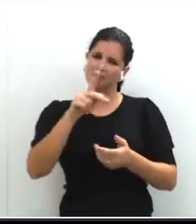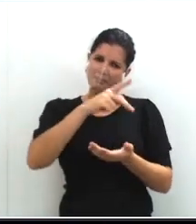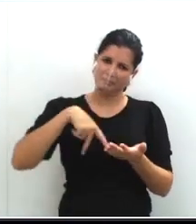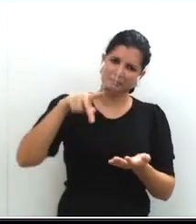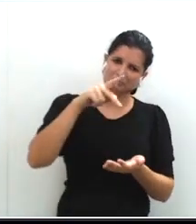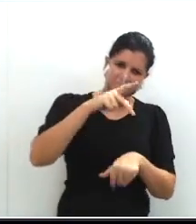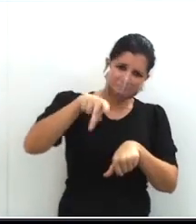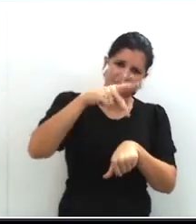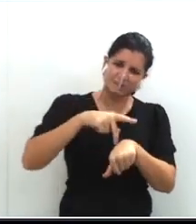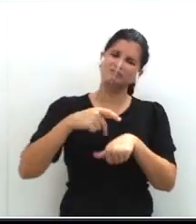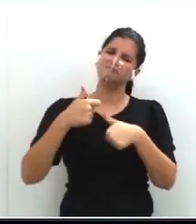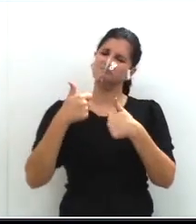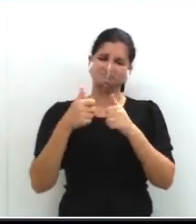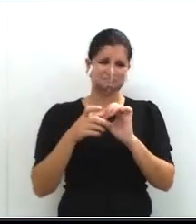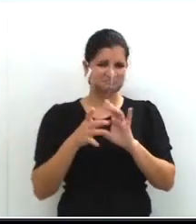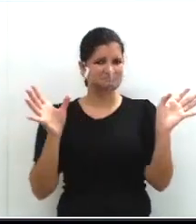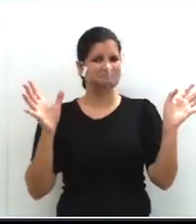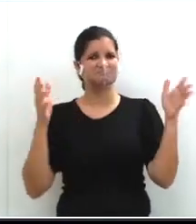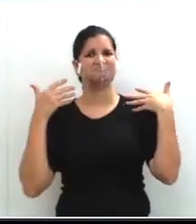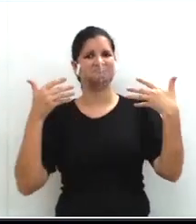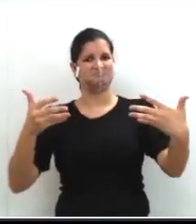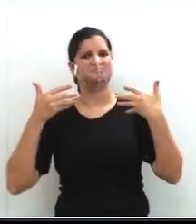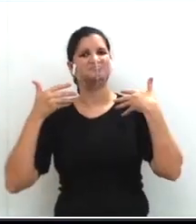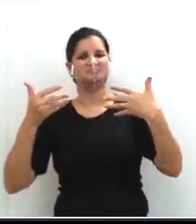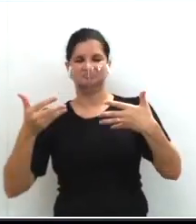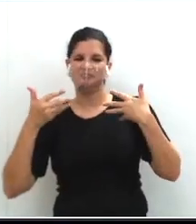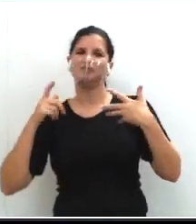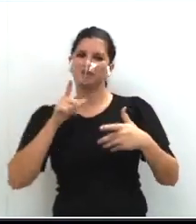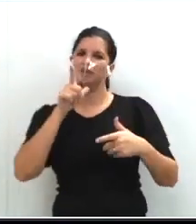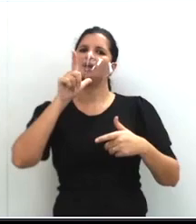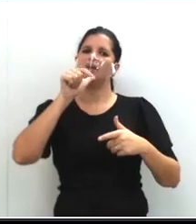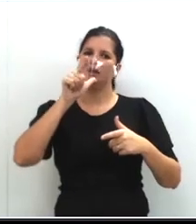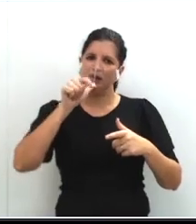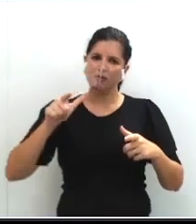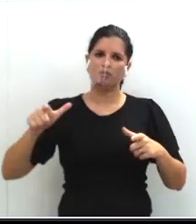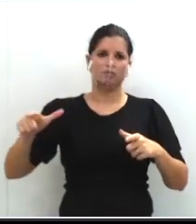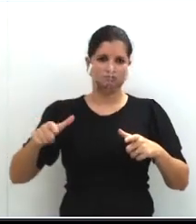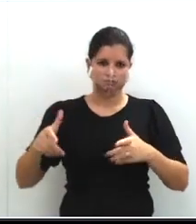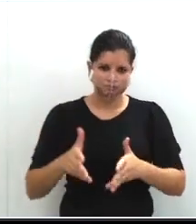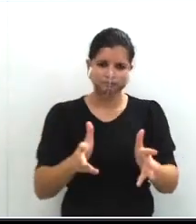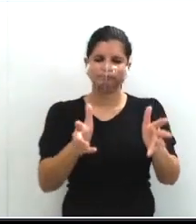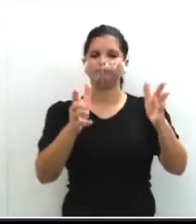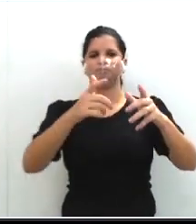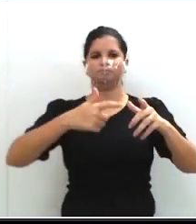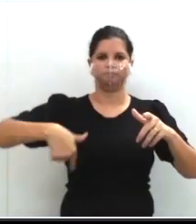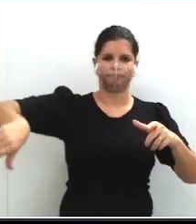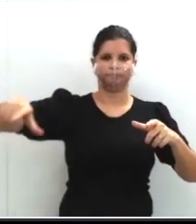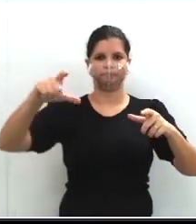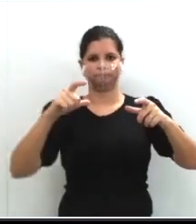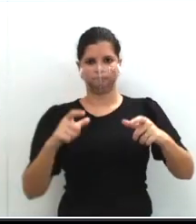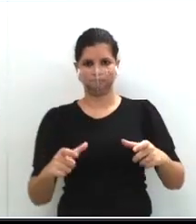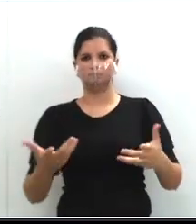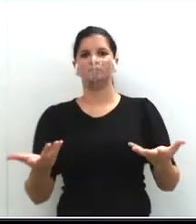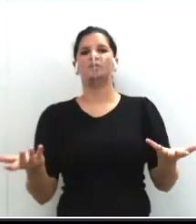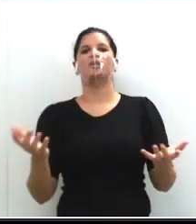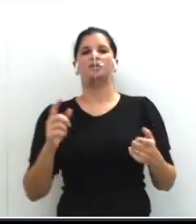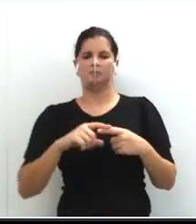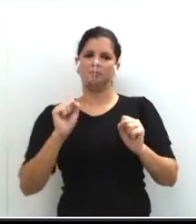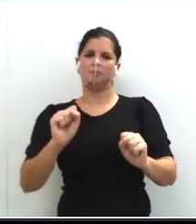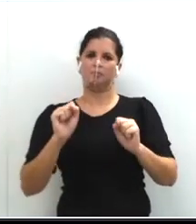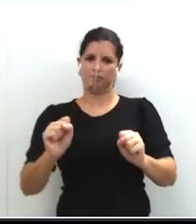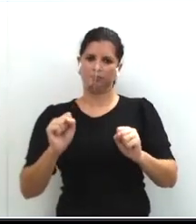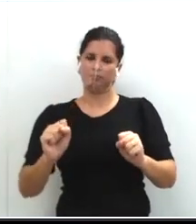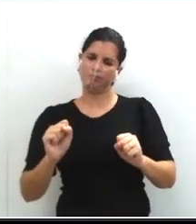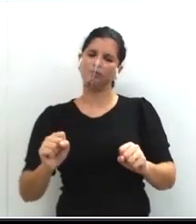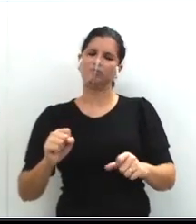país tropical, né? Temos grandes bacias hidrográficas, muitos rios, muitos lagos,